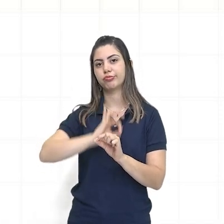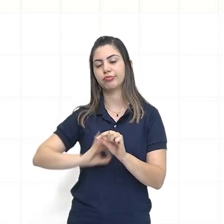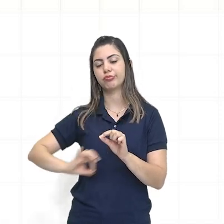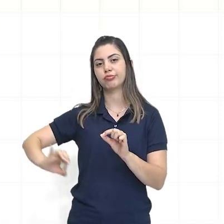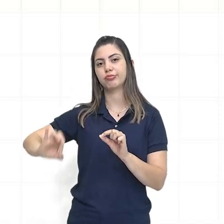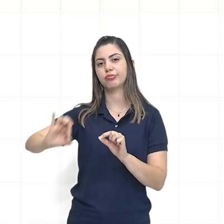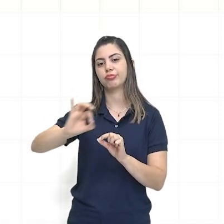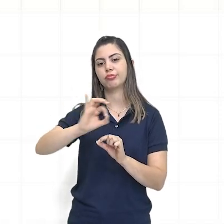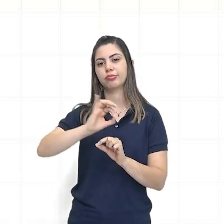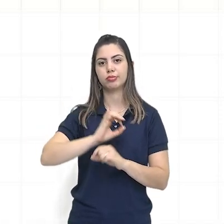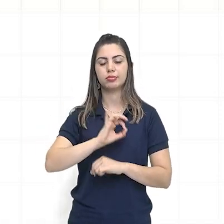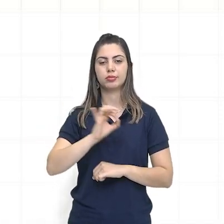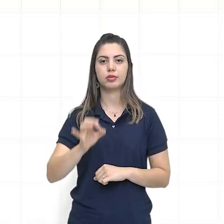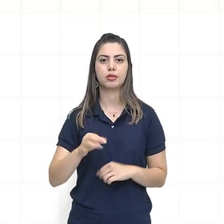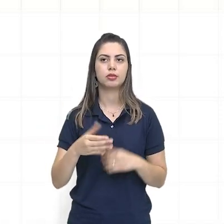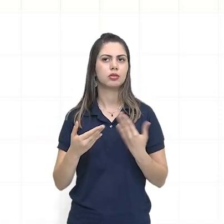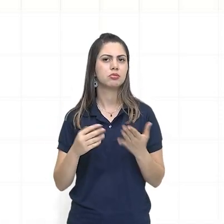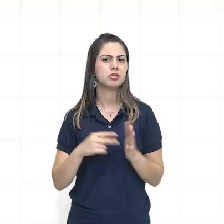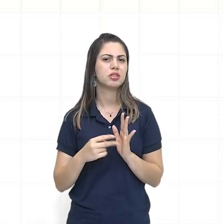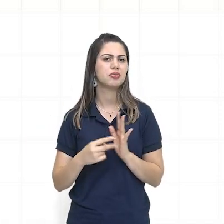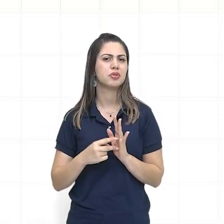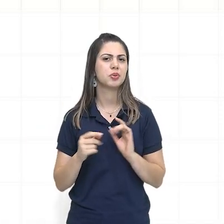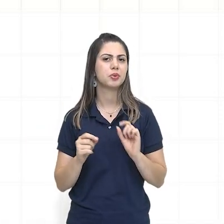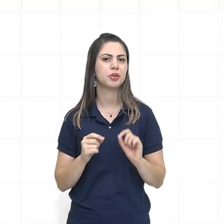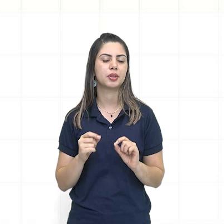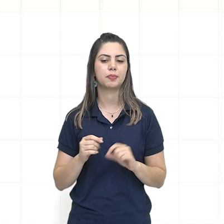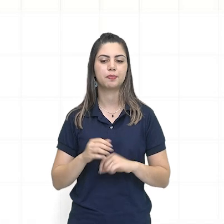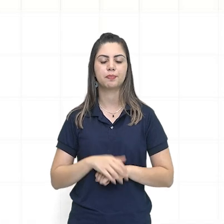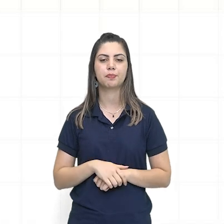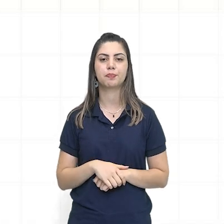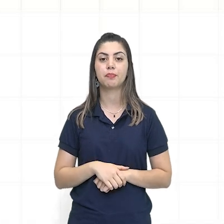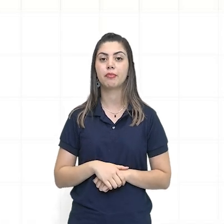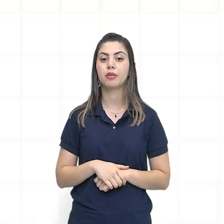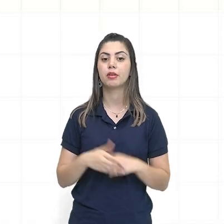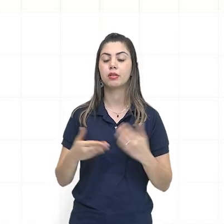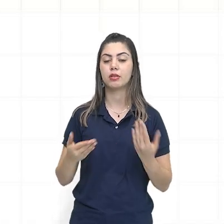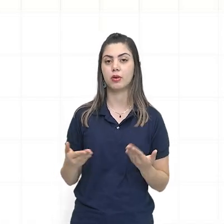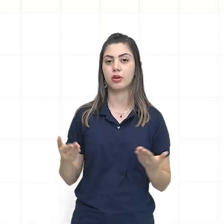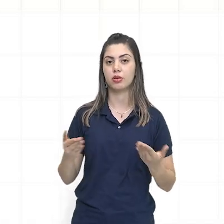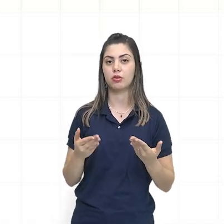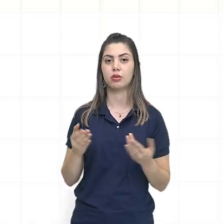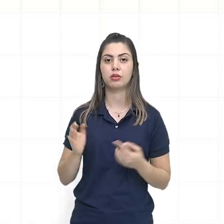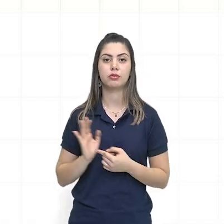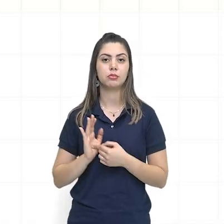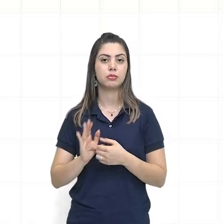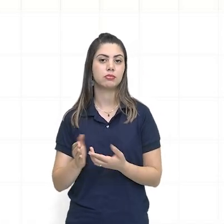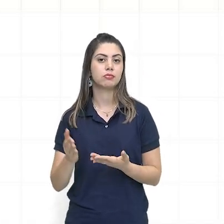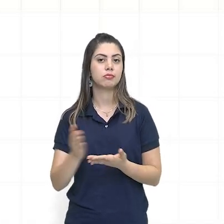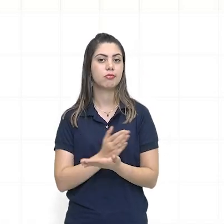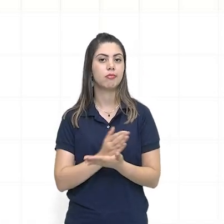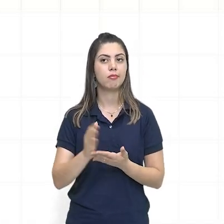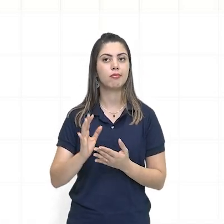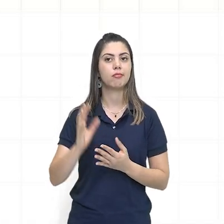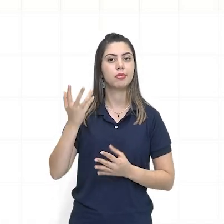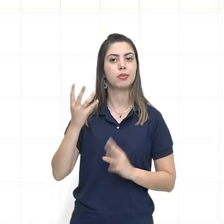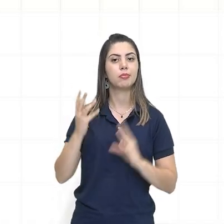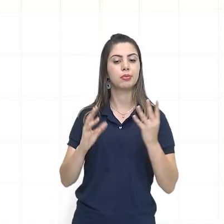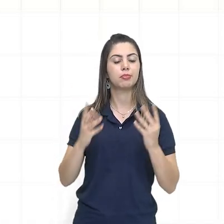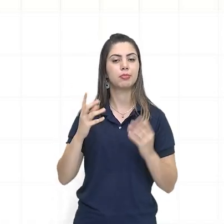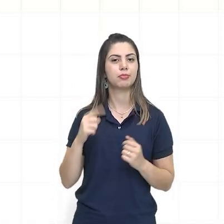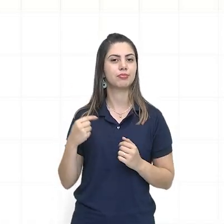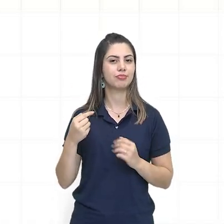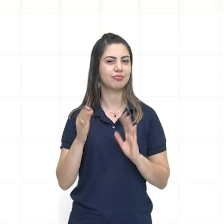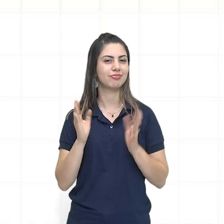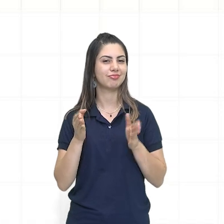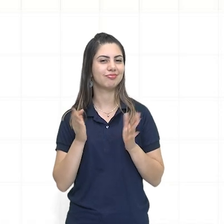um eixo. O que isso quer dizer? A gente vai ver aqui algumas situações em que a gente já observou, que